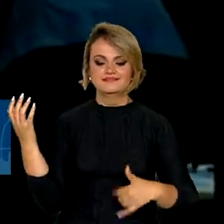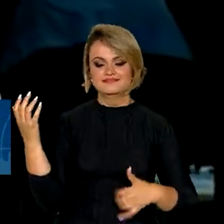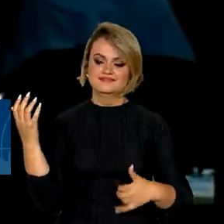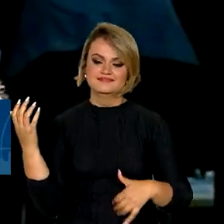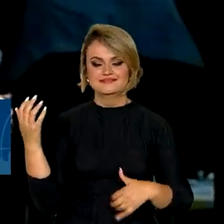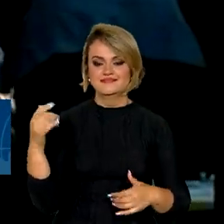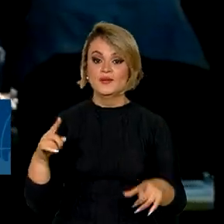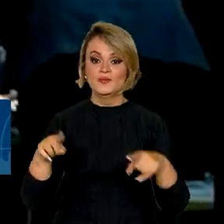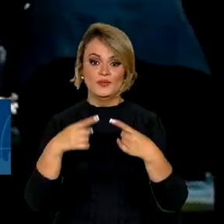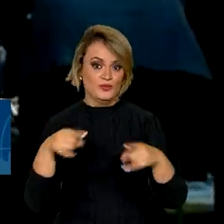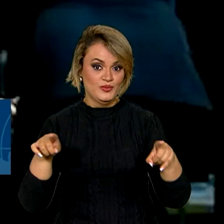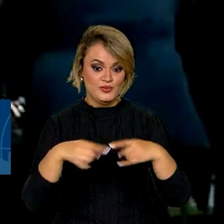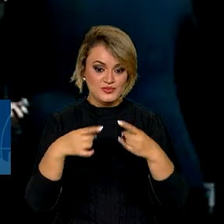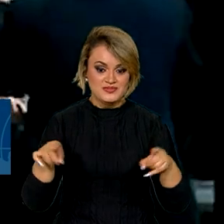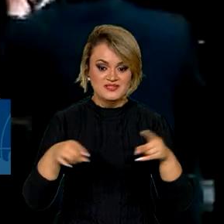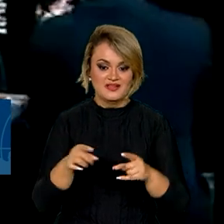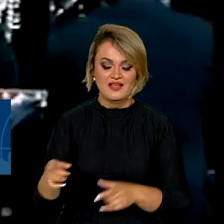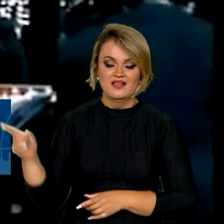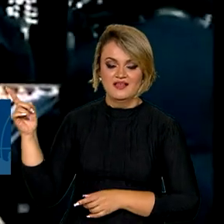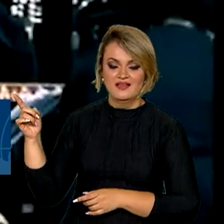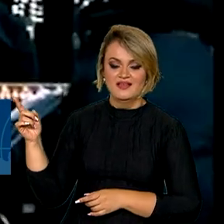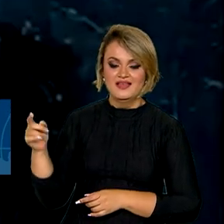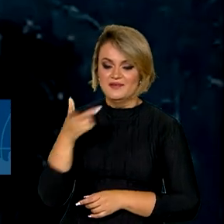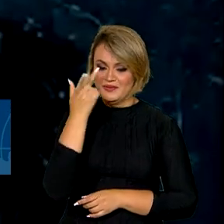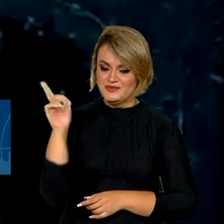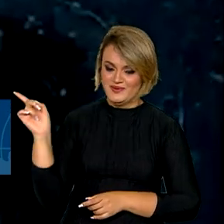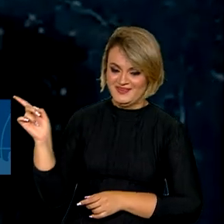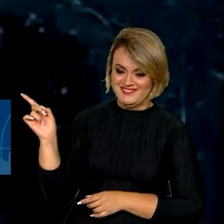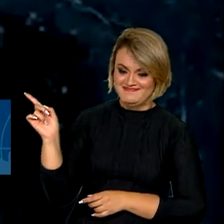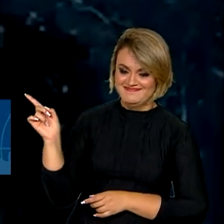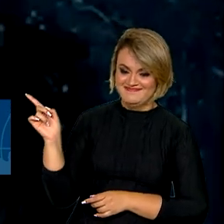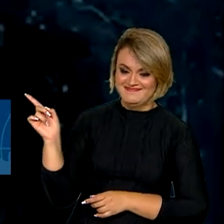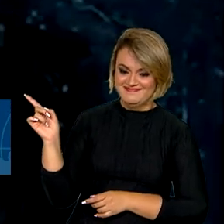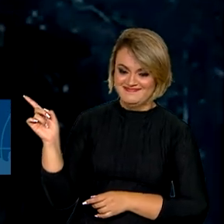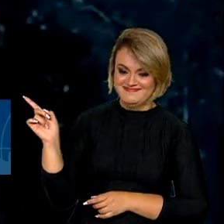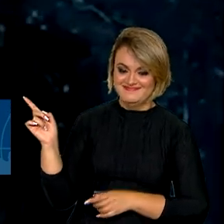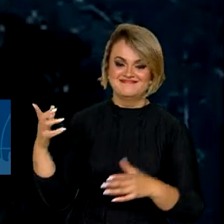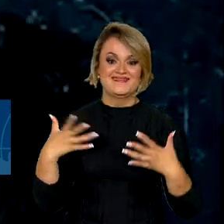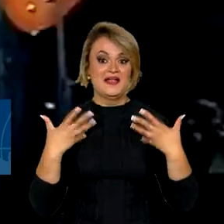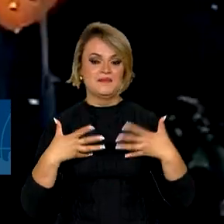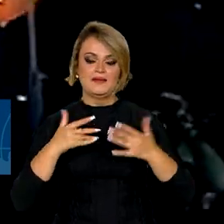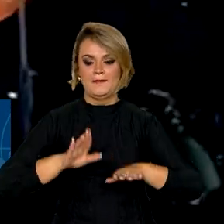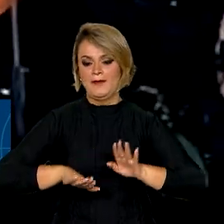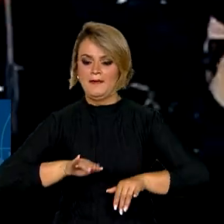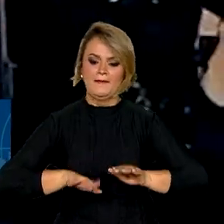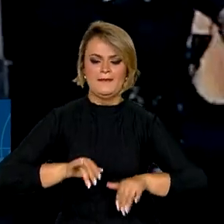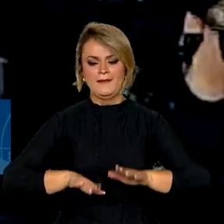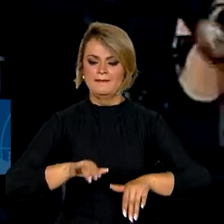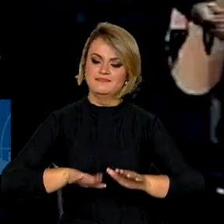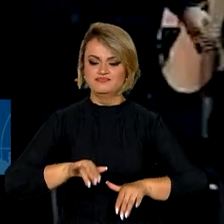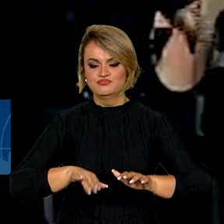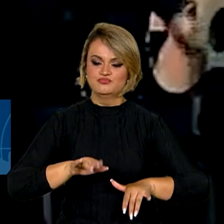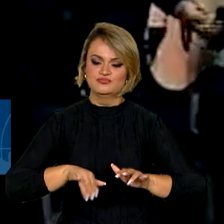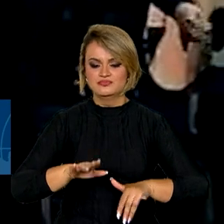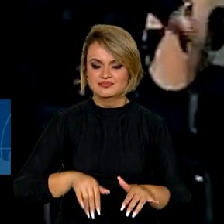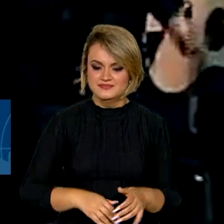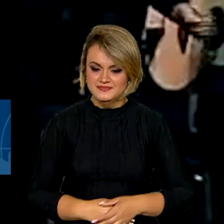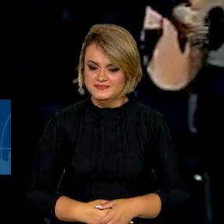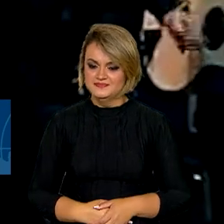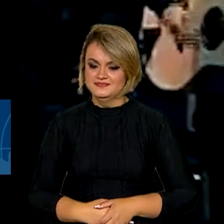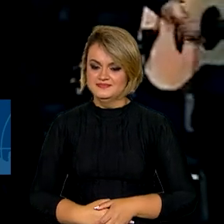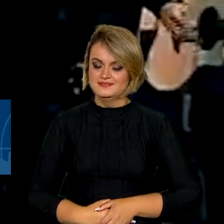os líderes mundiais e deixando o secretário-geral da ONU, Kofi Annan, no atabaque.